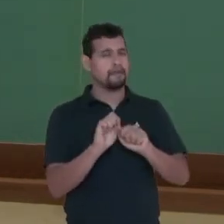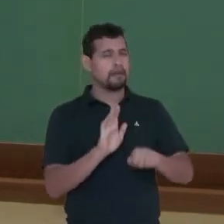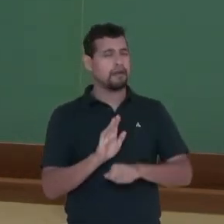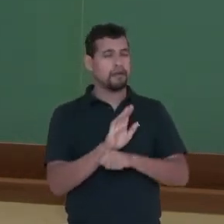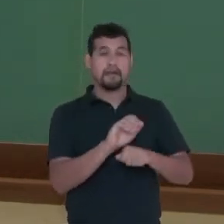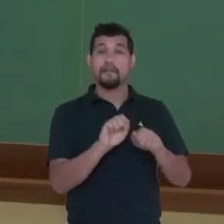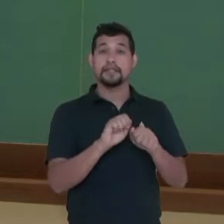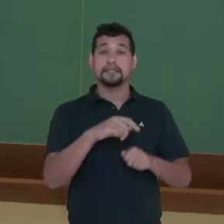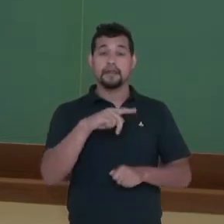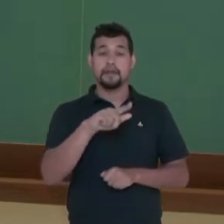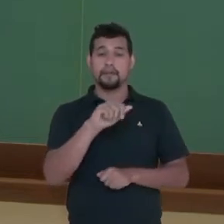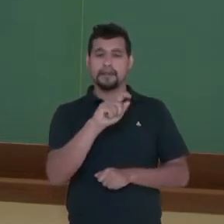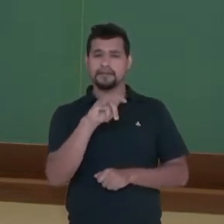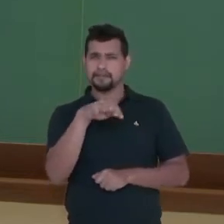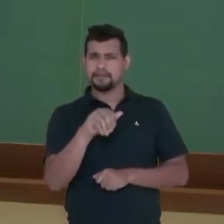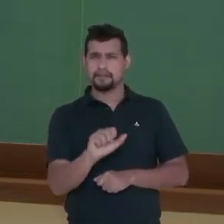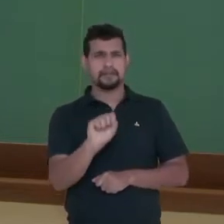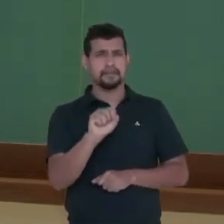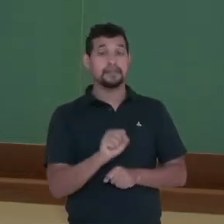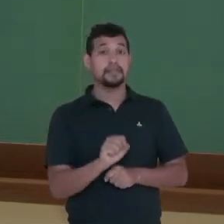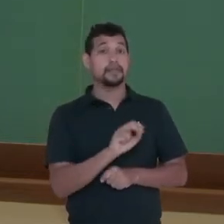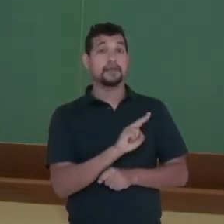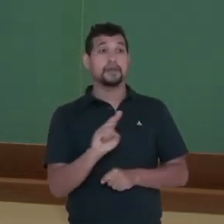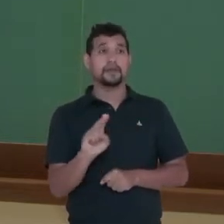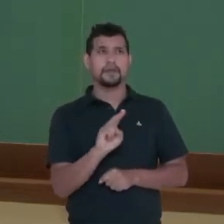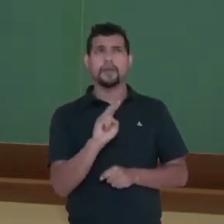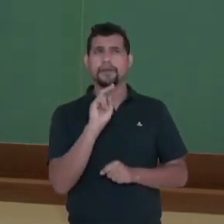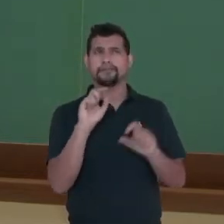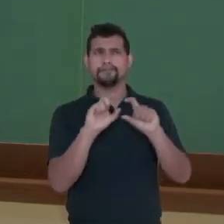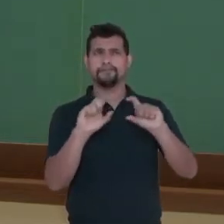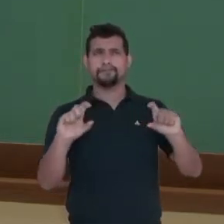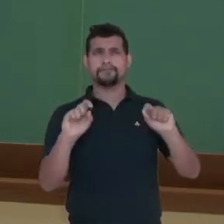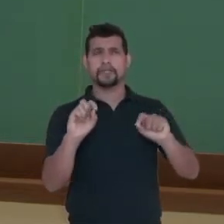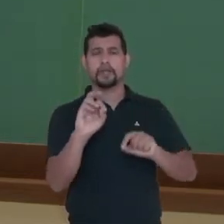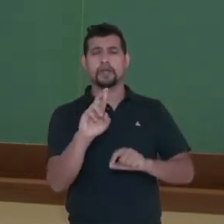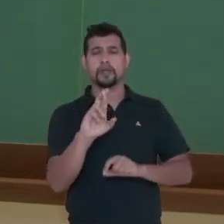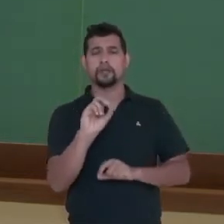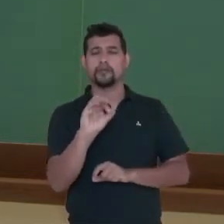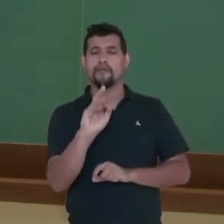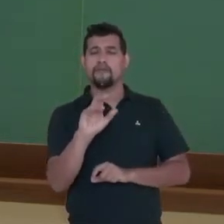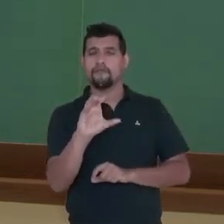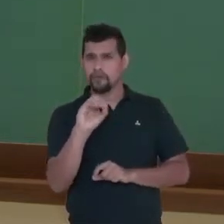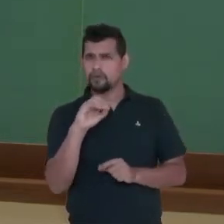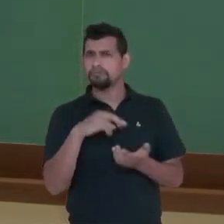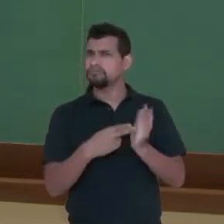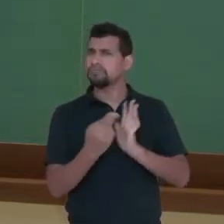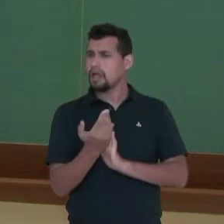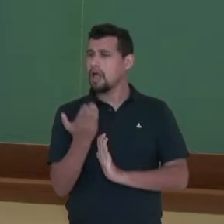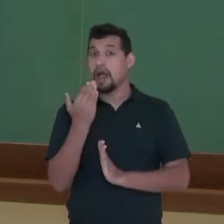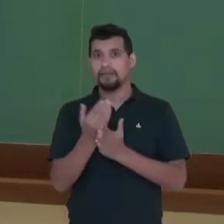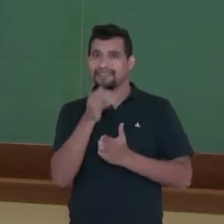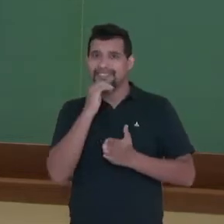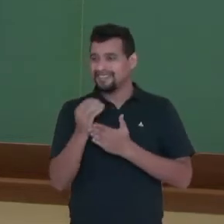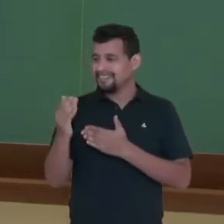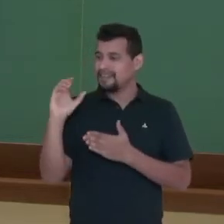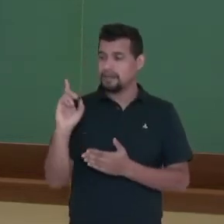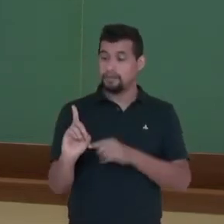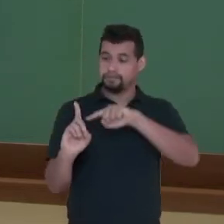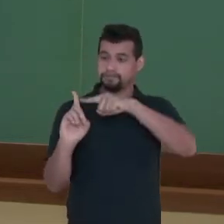formar a placenta, né? É chamada de trofoblasto, trofo alimento. Ele vai alimentar esse